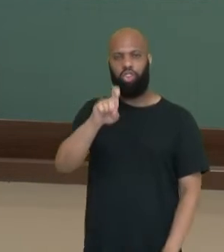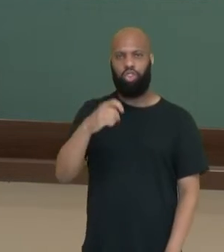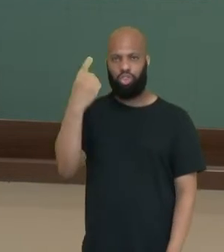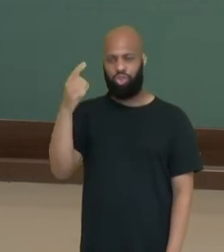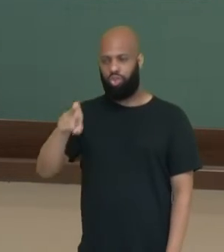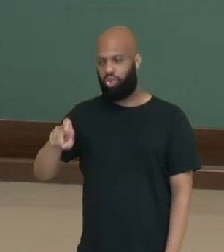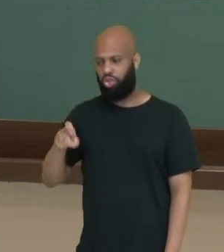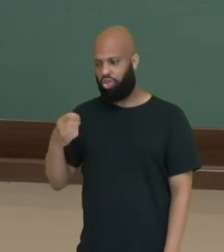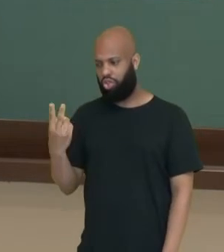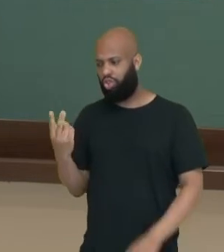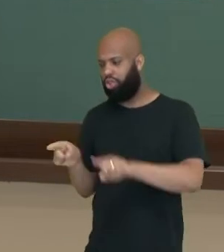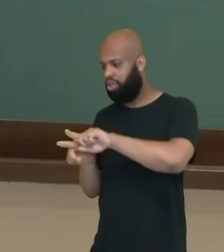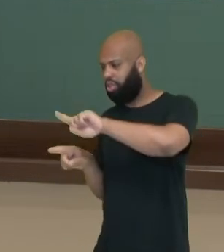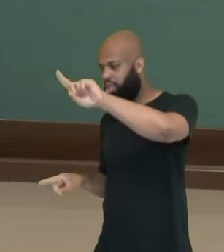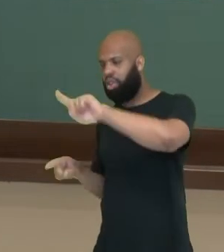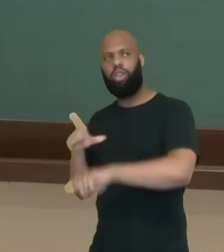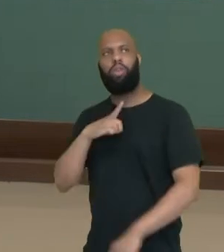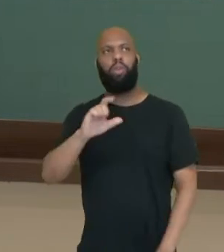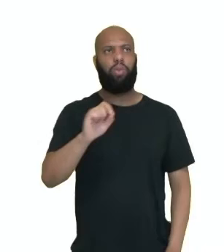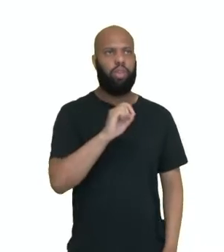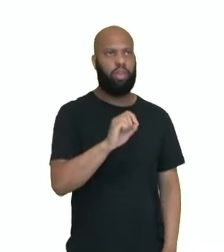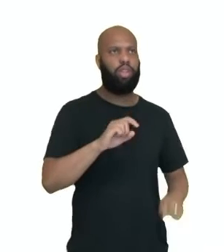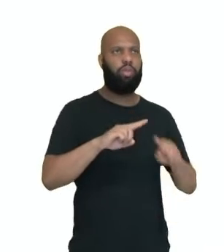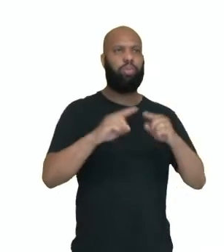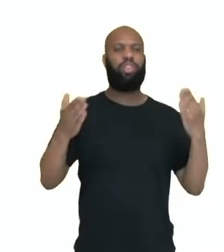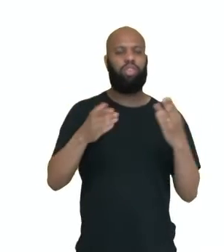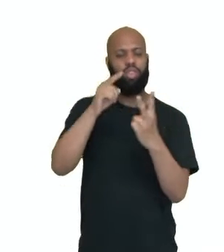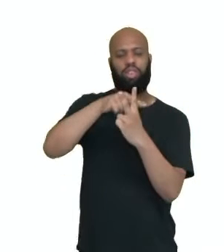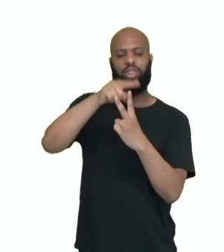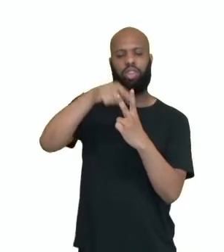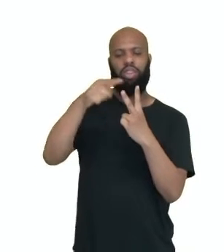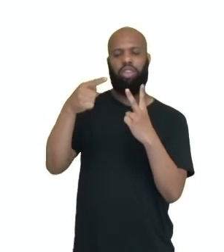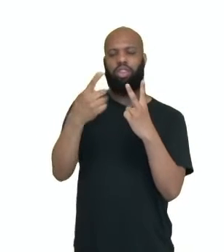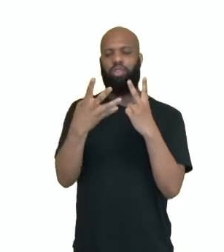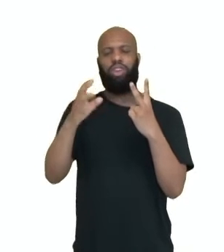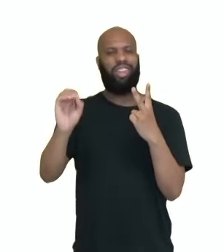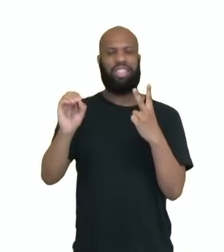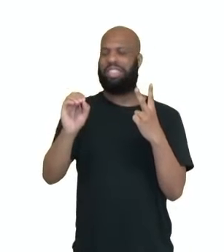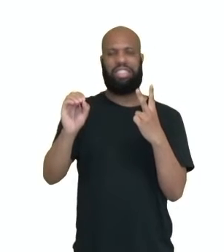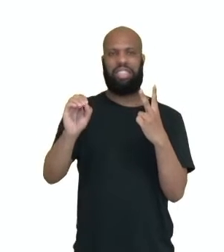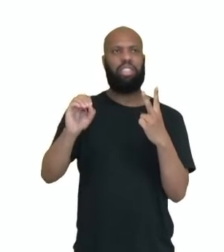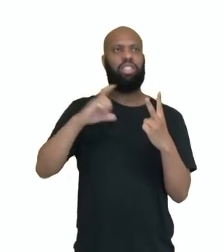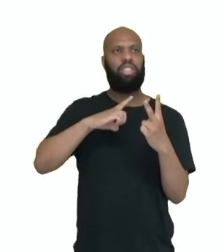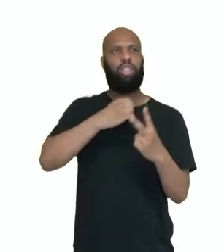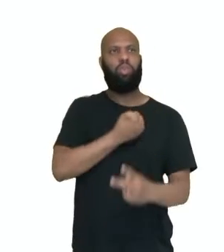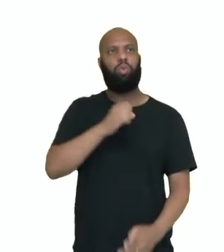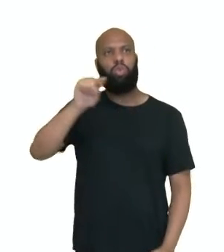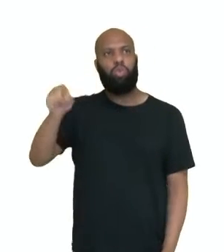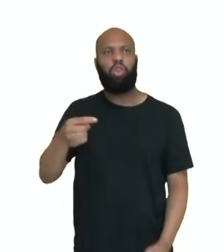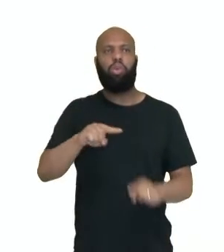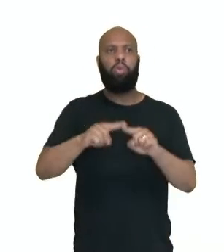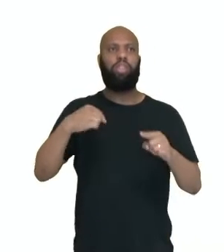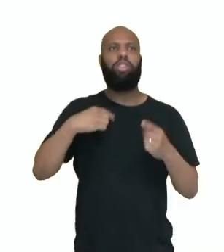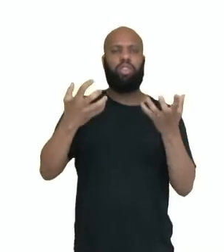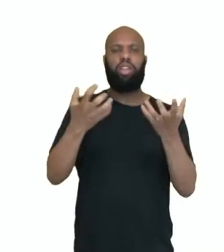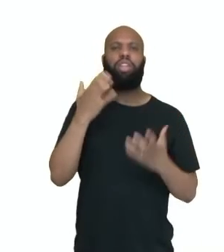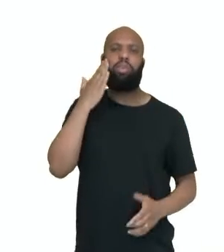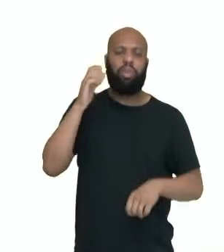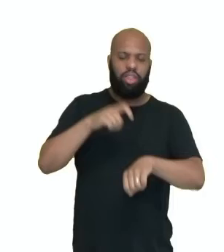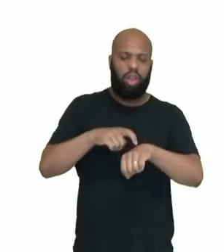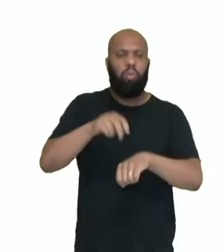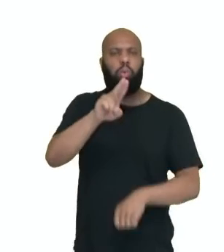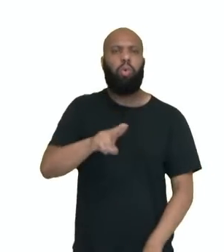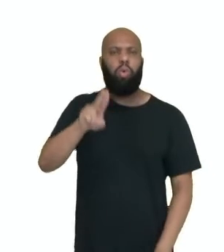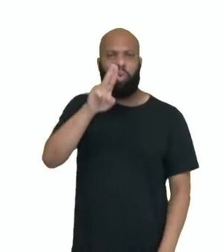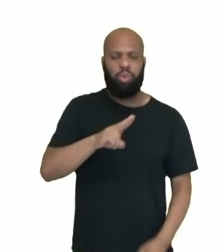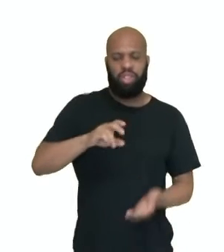nós temos isso aqui. Só que raiz quadrada de 40 é irracional, mas como eu quero saber o tempo, usa a calculadora. Usa a